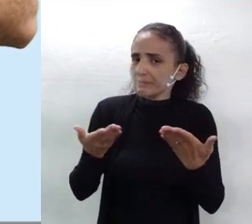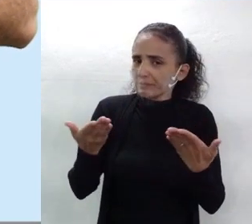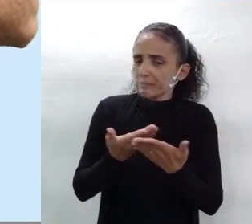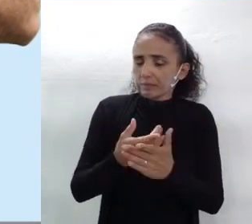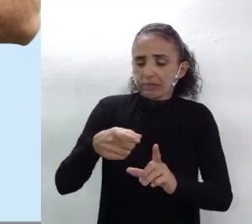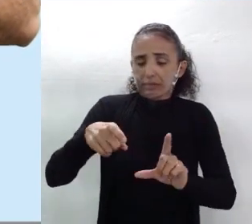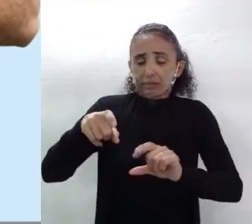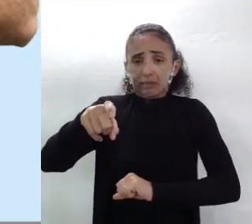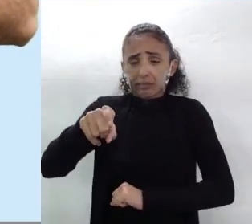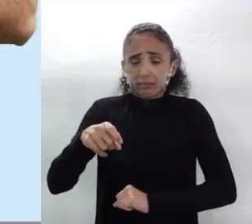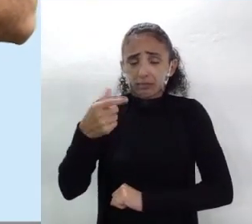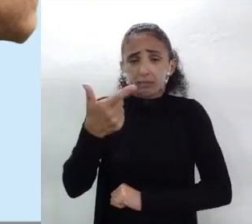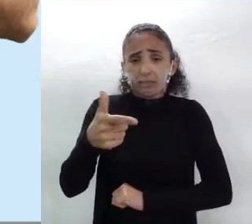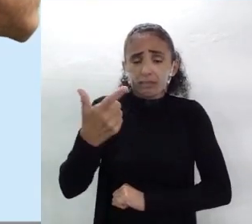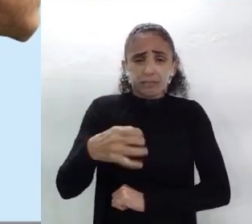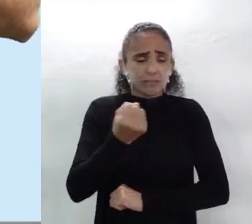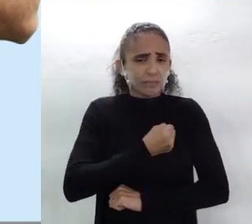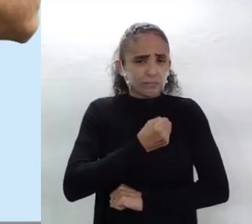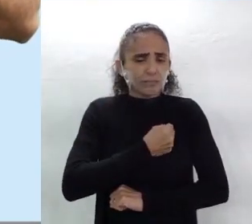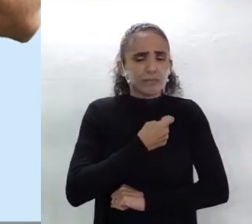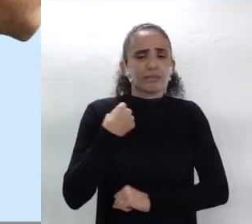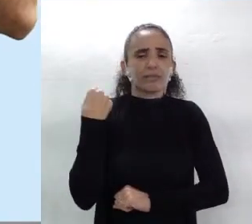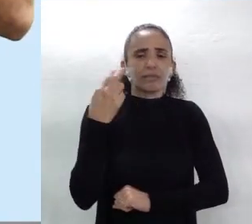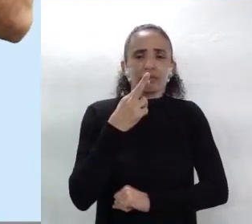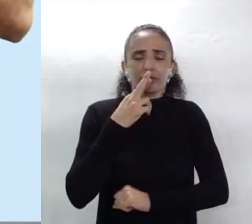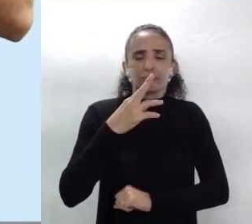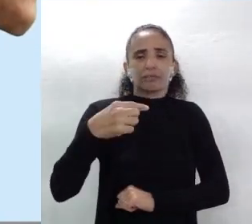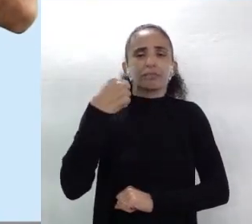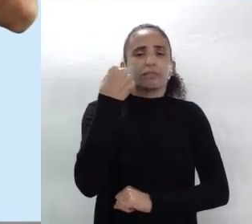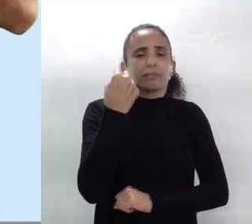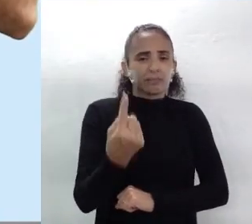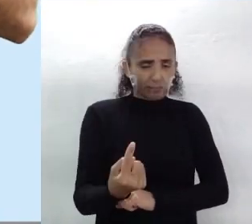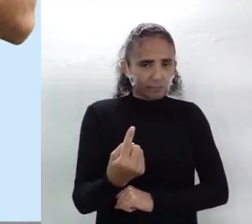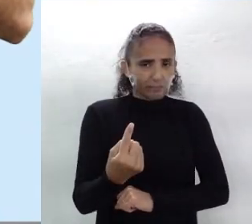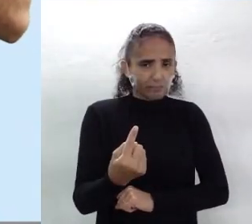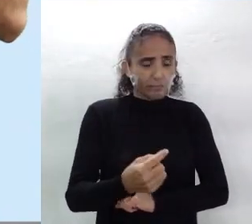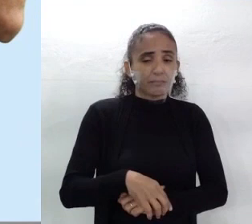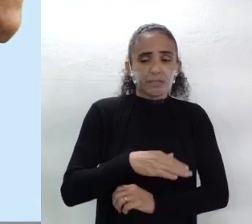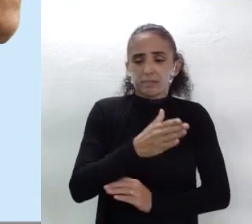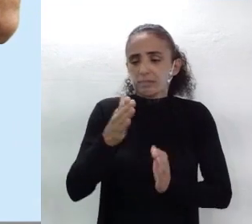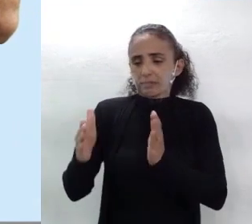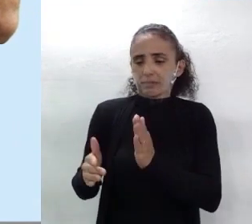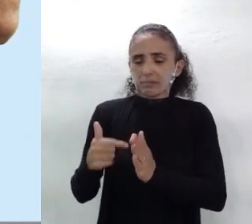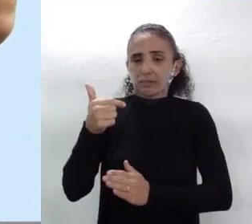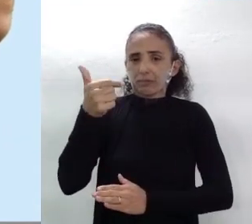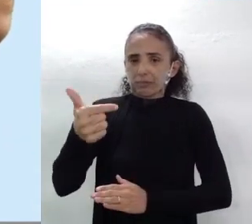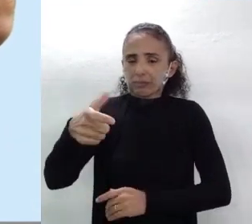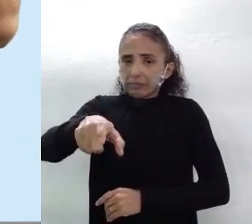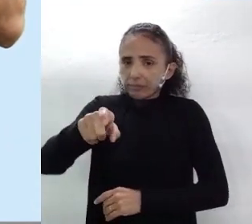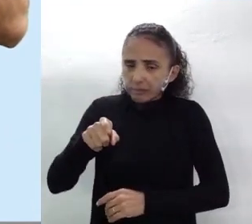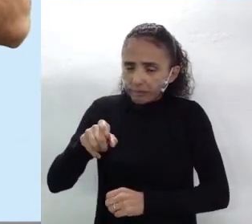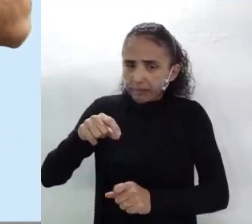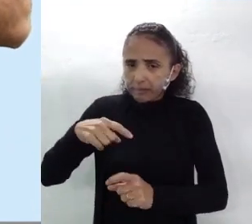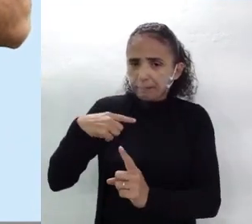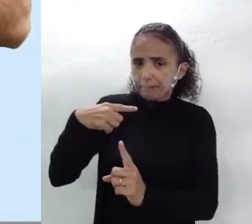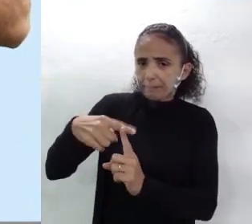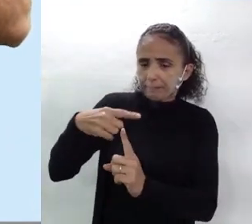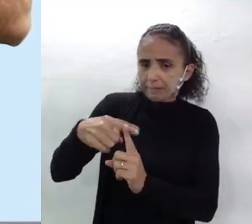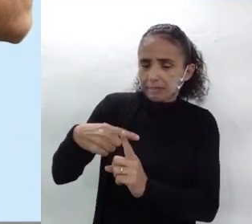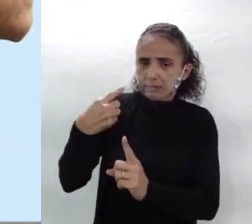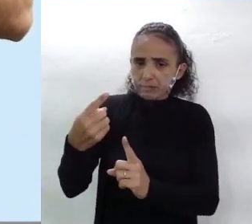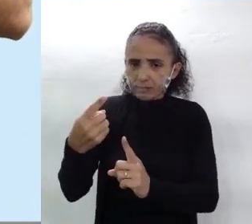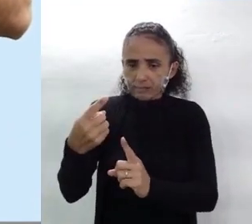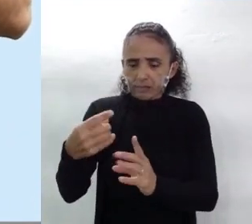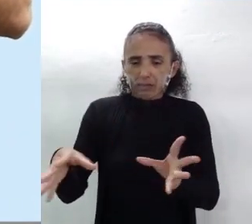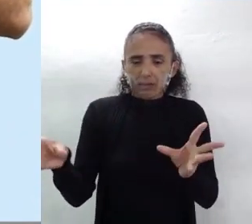tem o número é 1. Se eu tenho aqui do lado, 2x mais x, esse x representa como se fosse